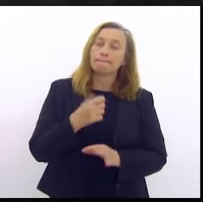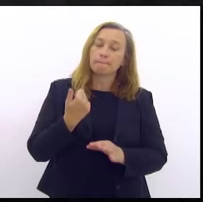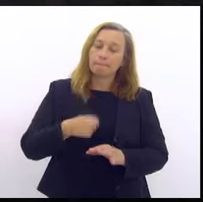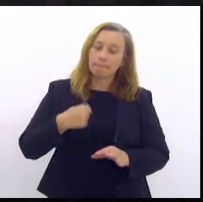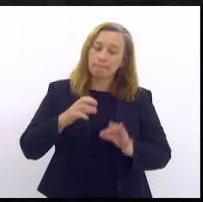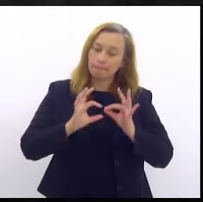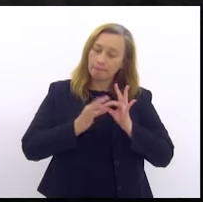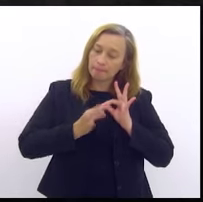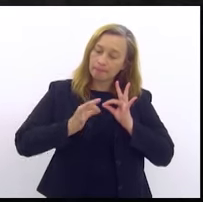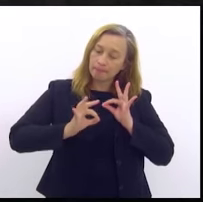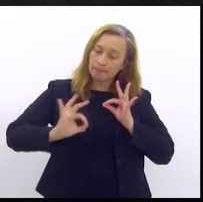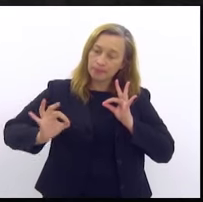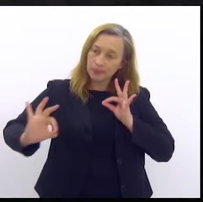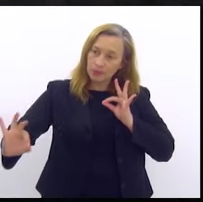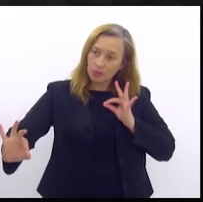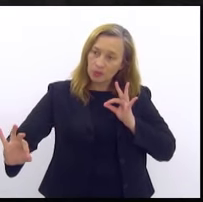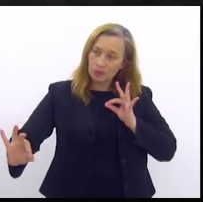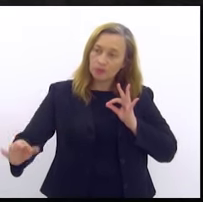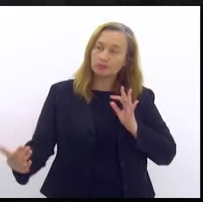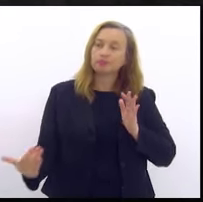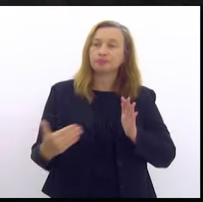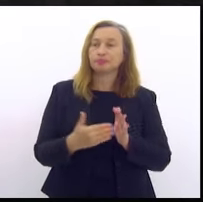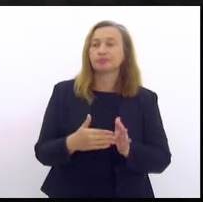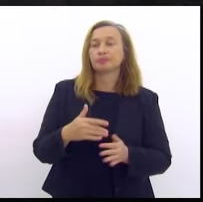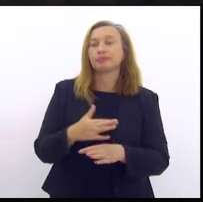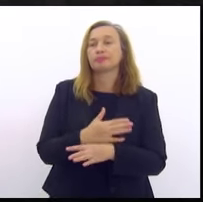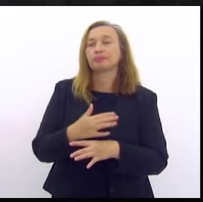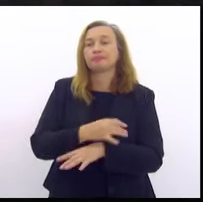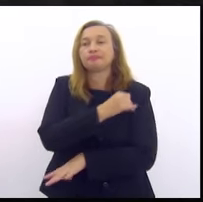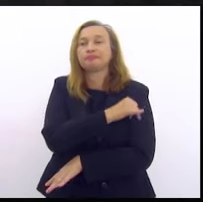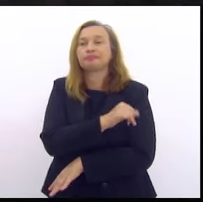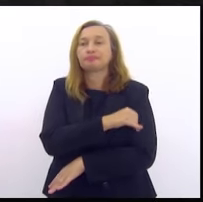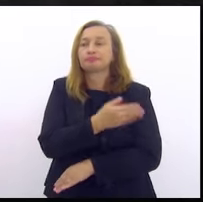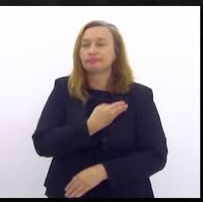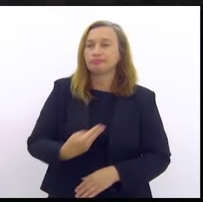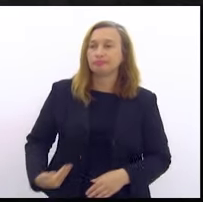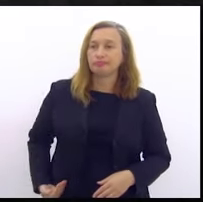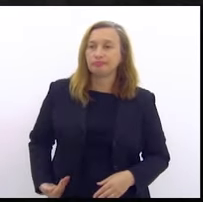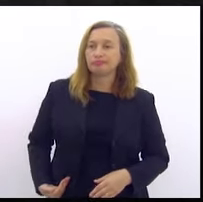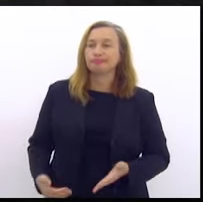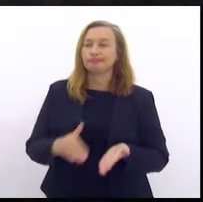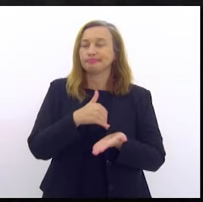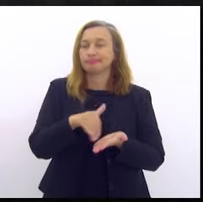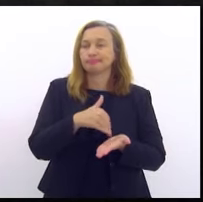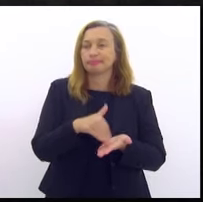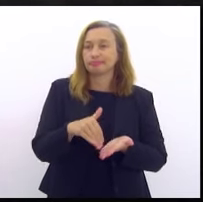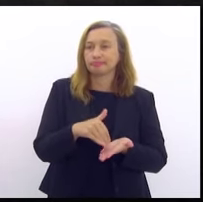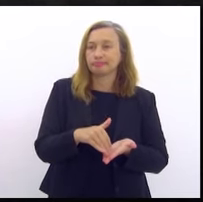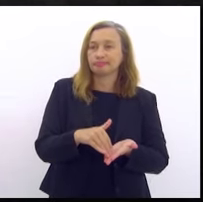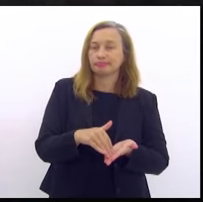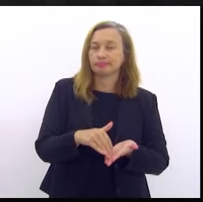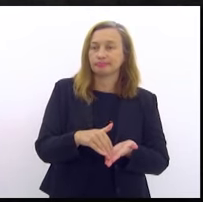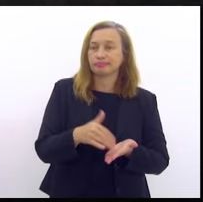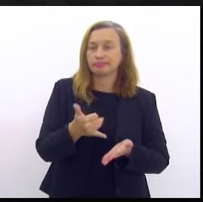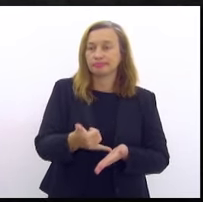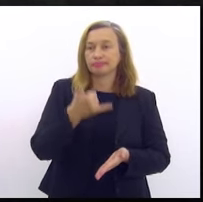até aqui a cidade do Rio de Janeiro, e o governo, a secretaria, não atende. A secretaria até mostrou